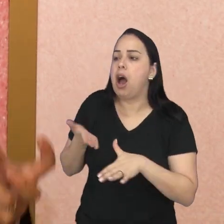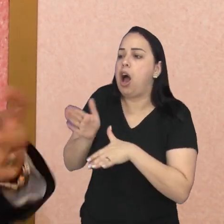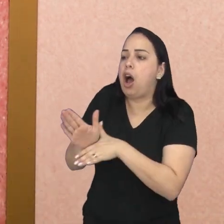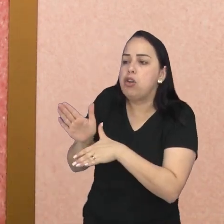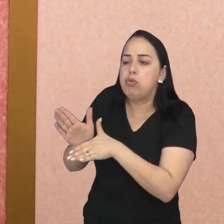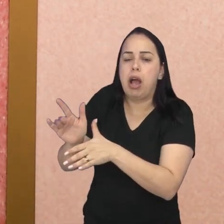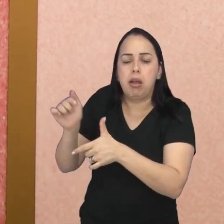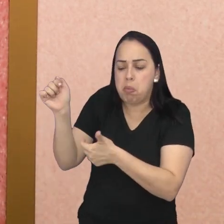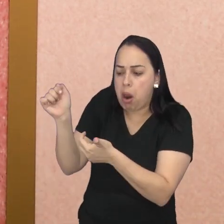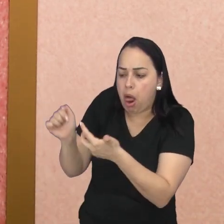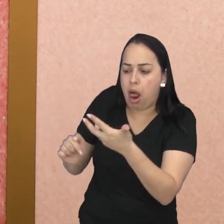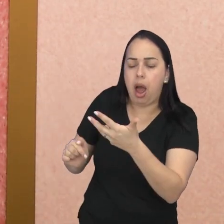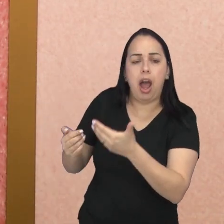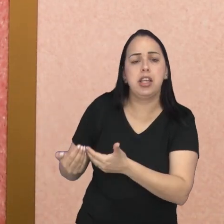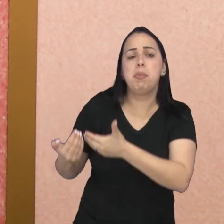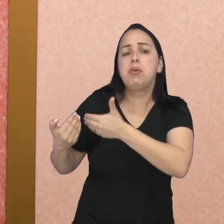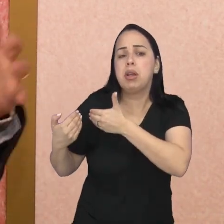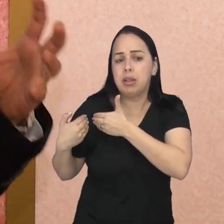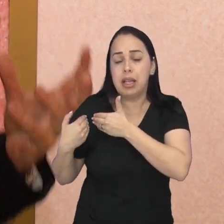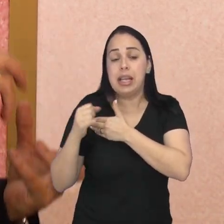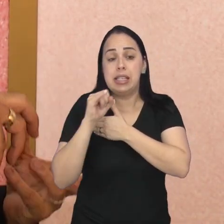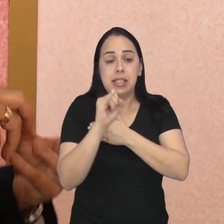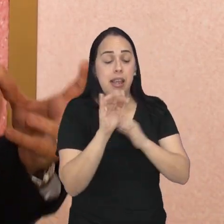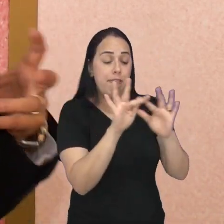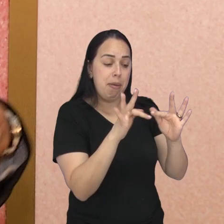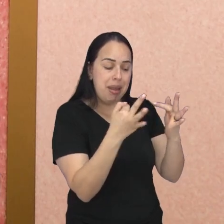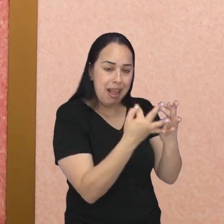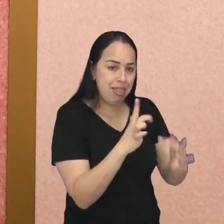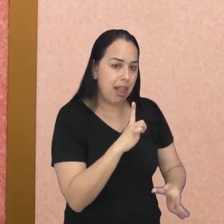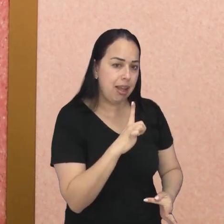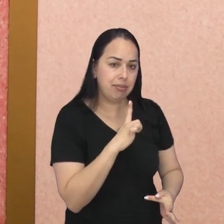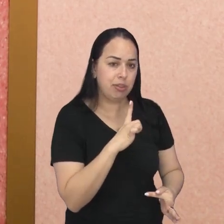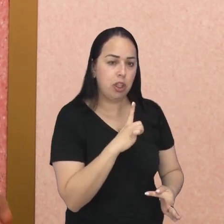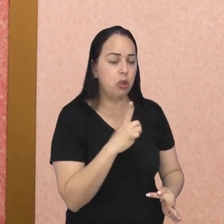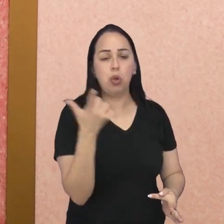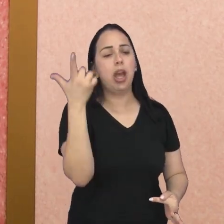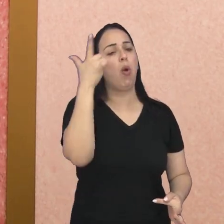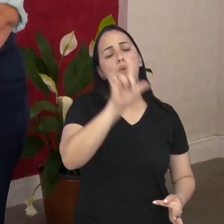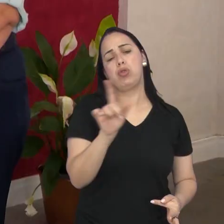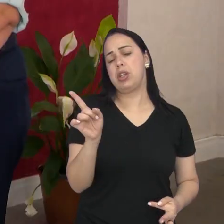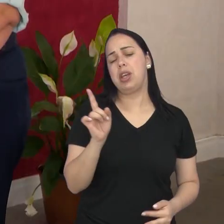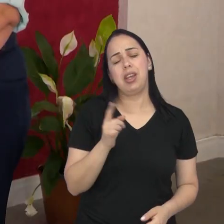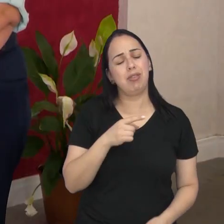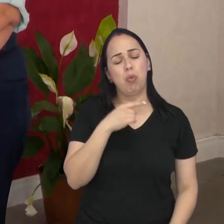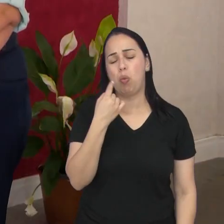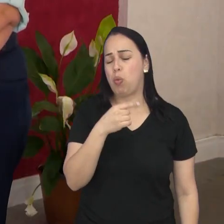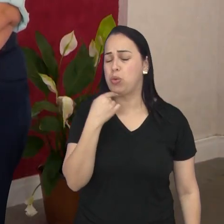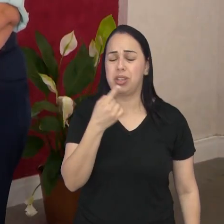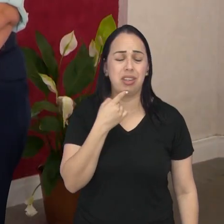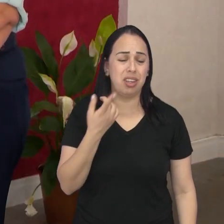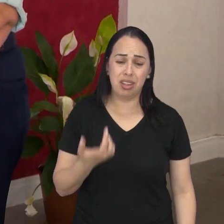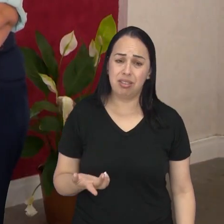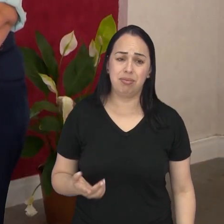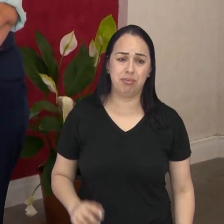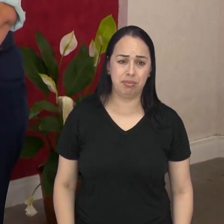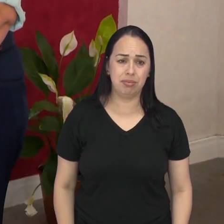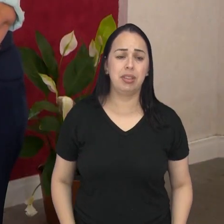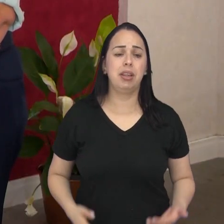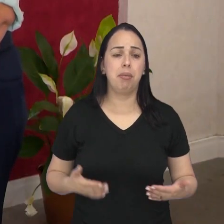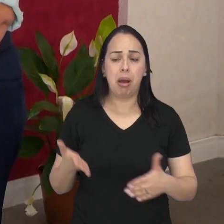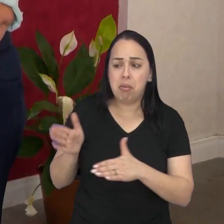fazer tudo que eu faço hoje. Se eu tivesse uma esposa e filhos, eu não faria, acho que nem 5% do que eu